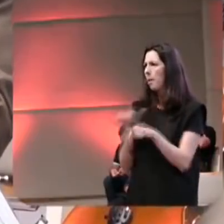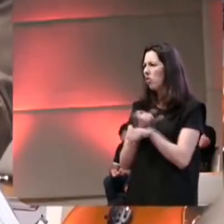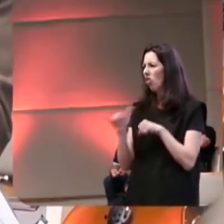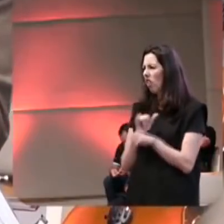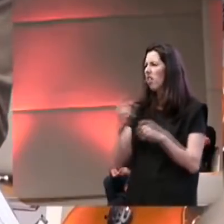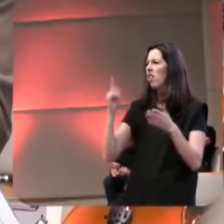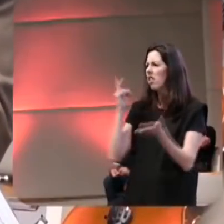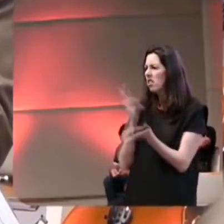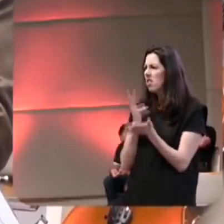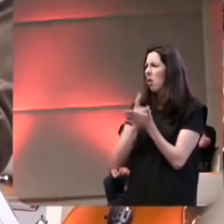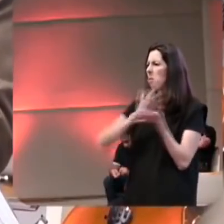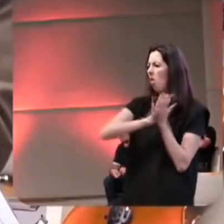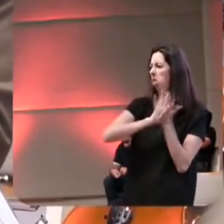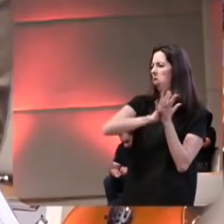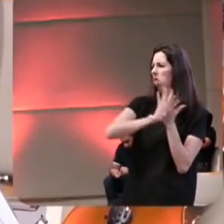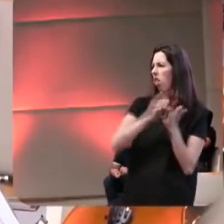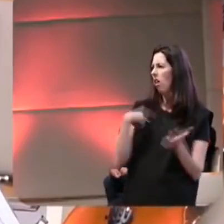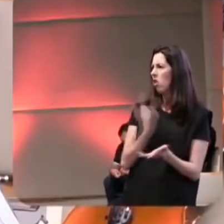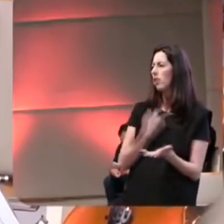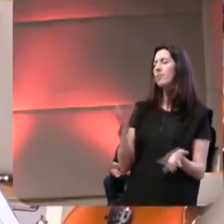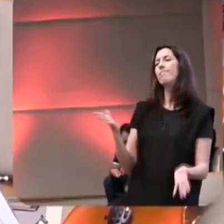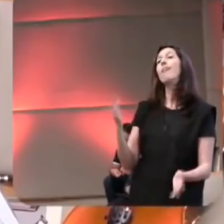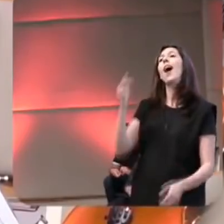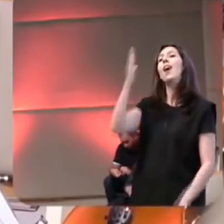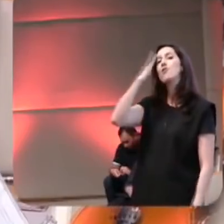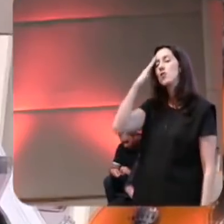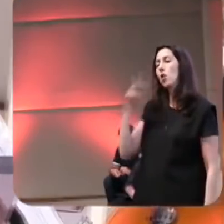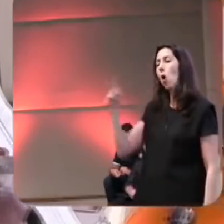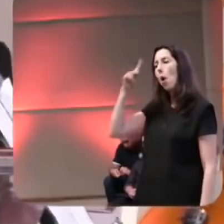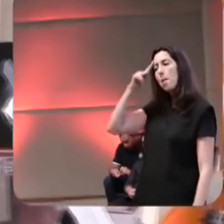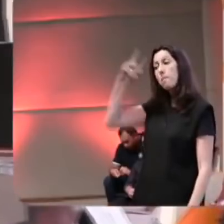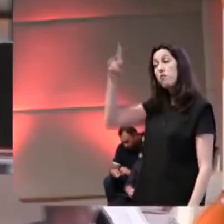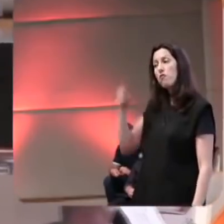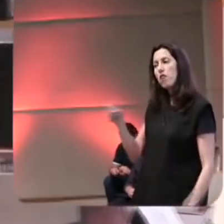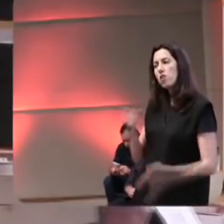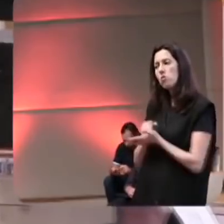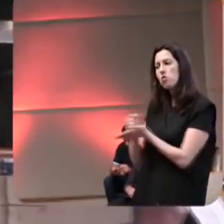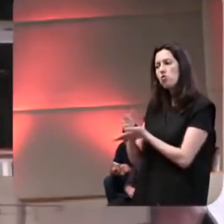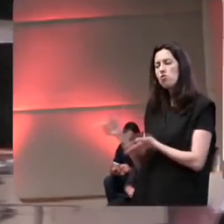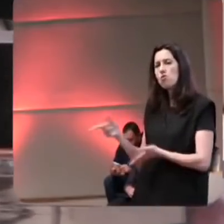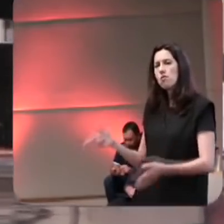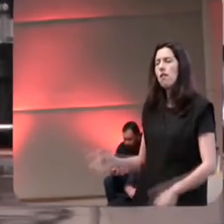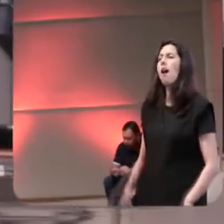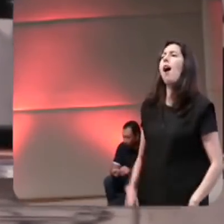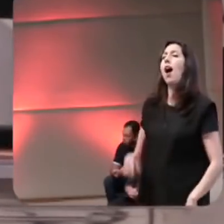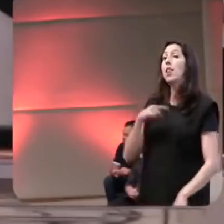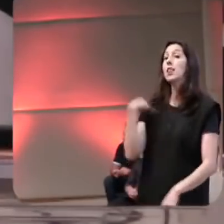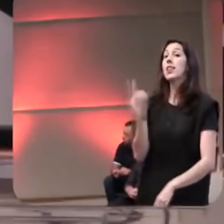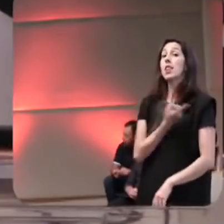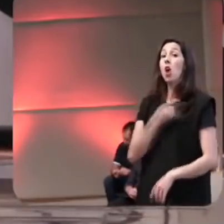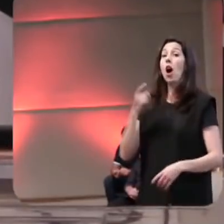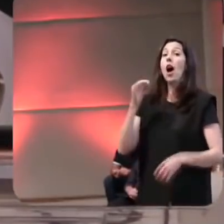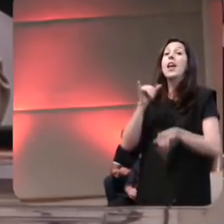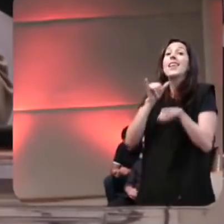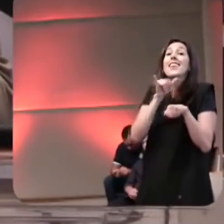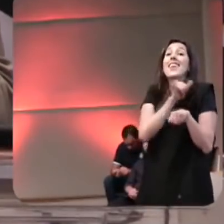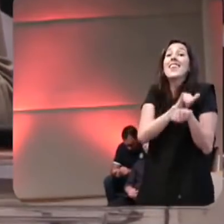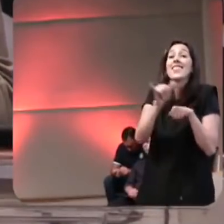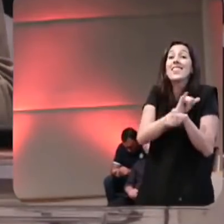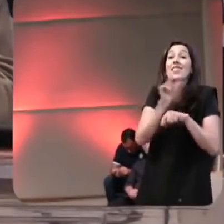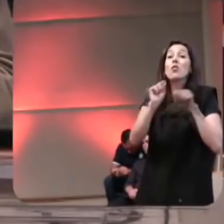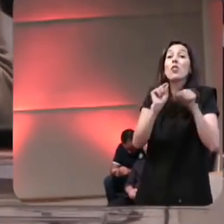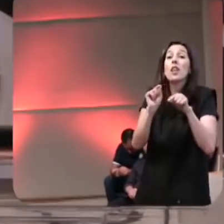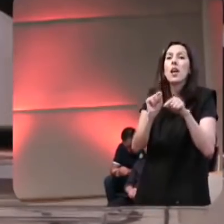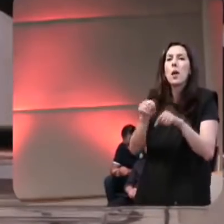pequena cidade chamada Dotã para que ali prendessem Eliseu e levassem diante do rei